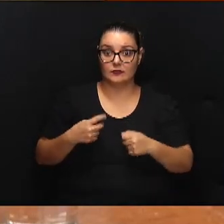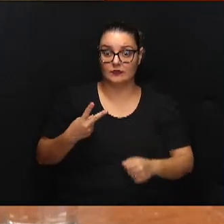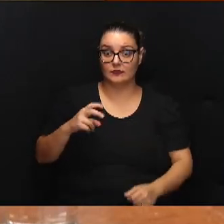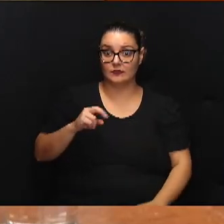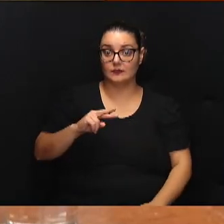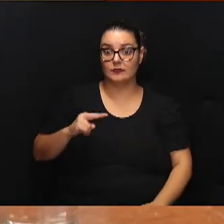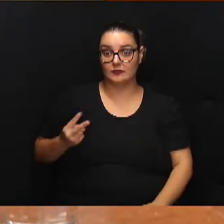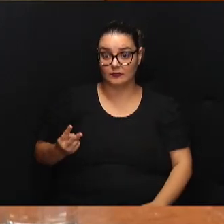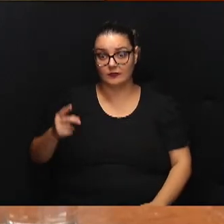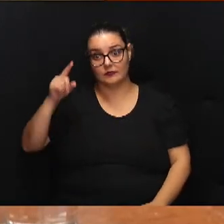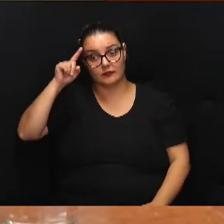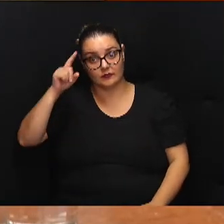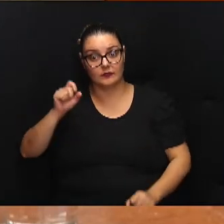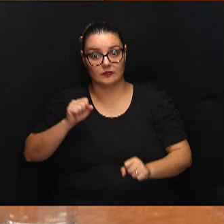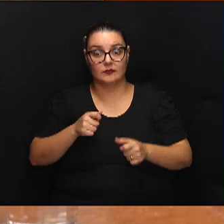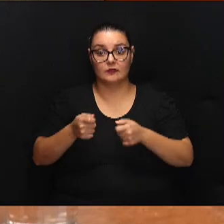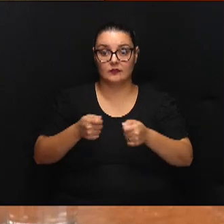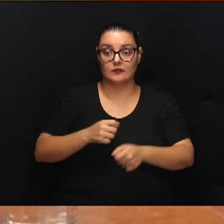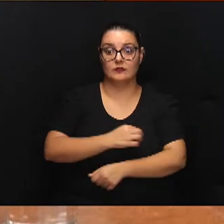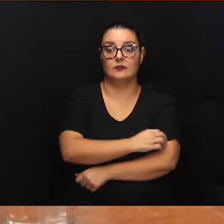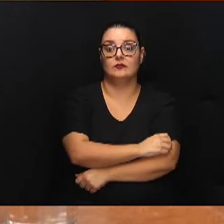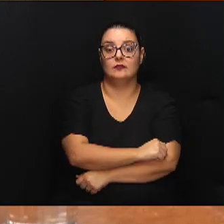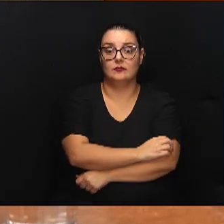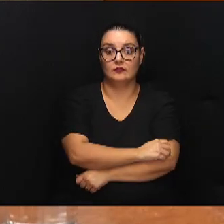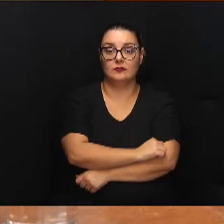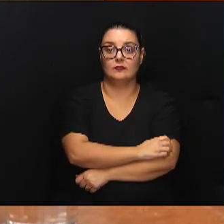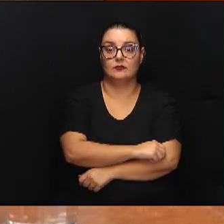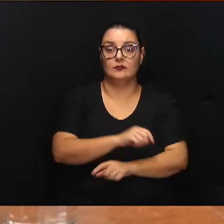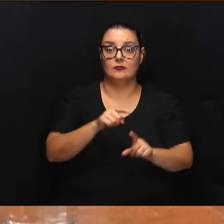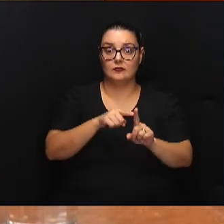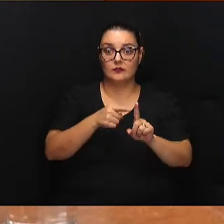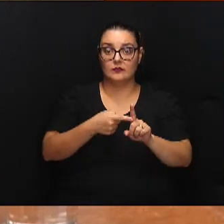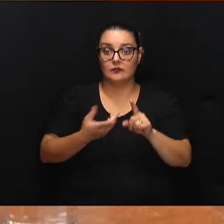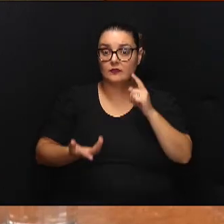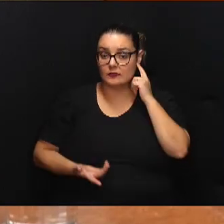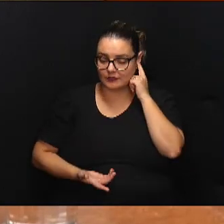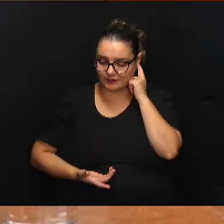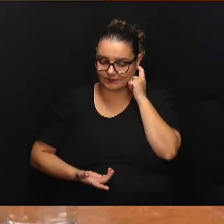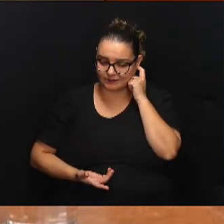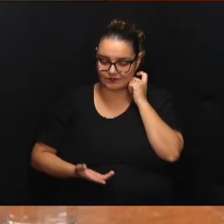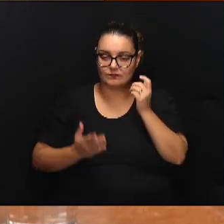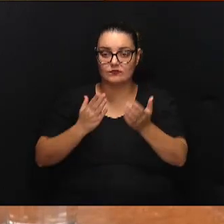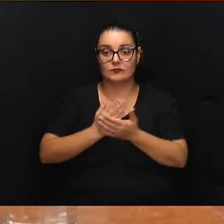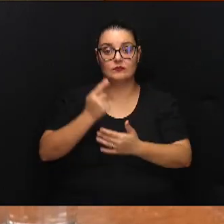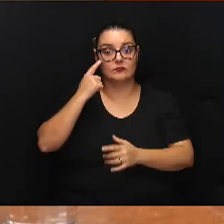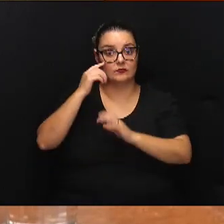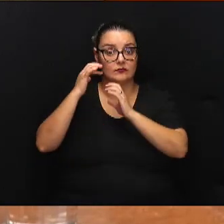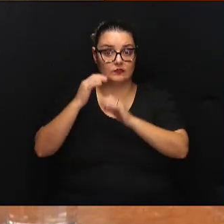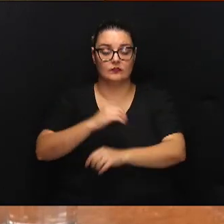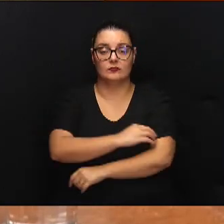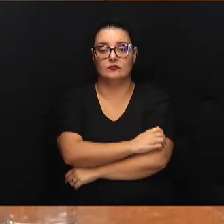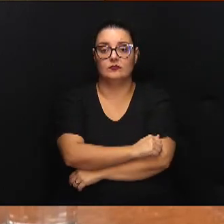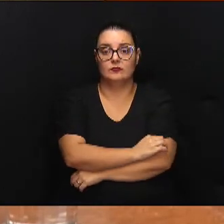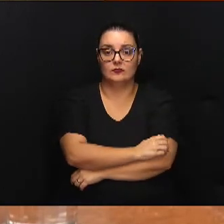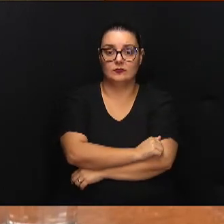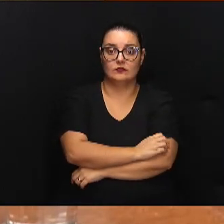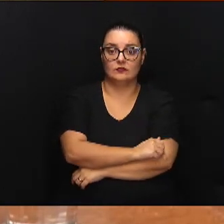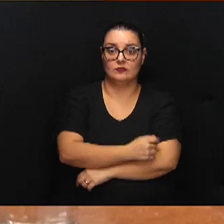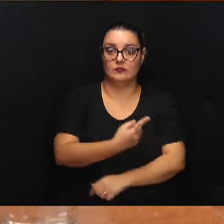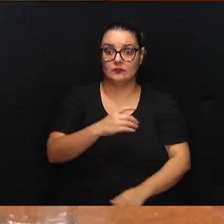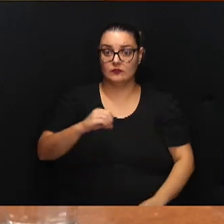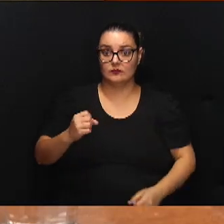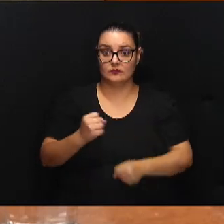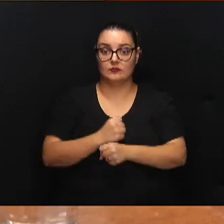dia para poder controlar durante a gestação. Então, parar para pensar que de 100 anos de insulina,